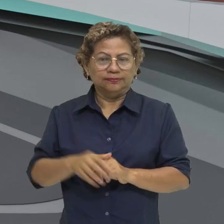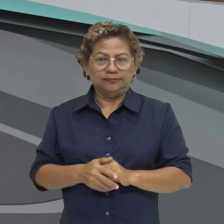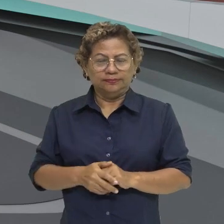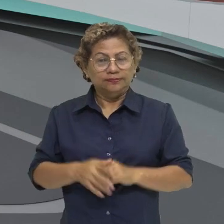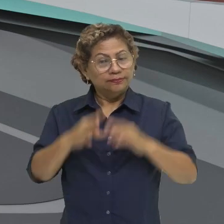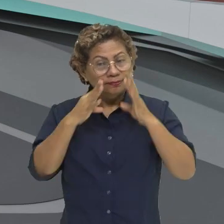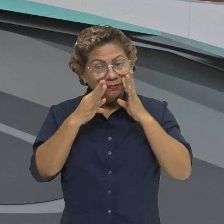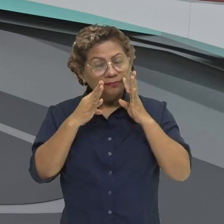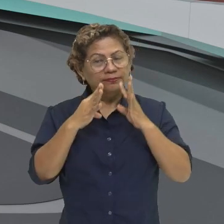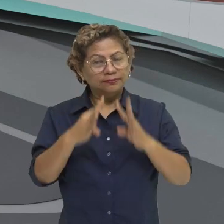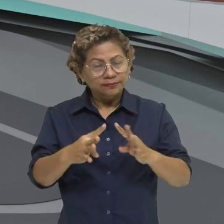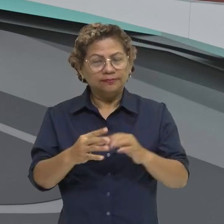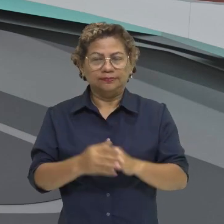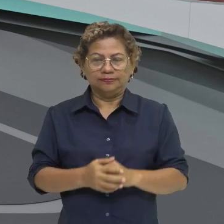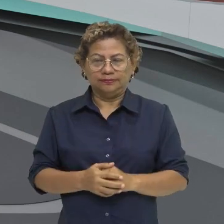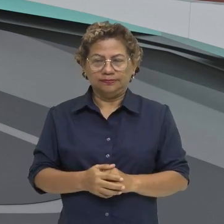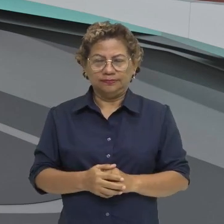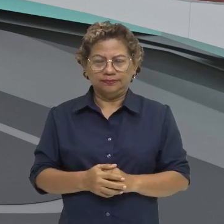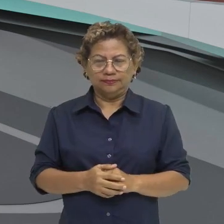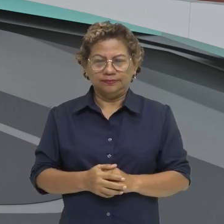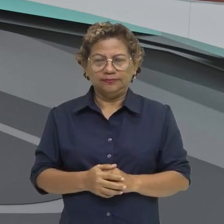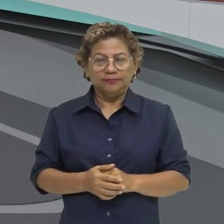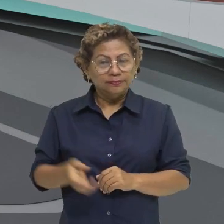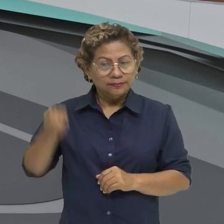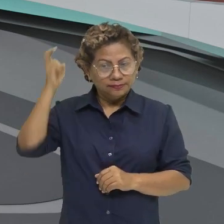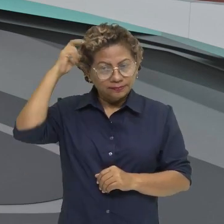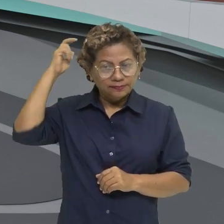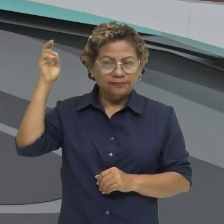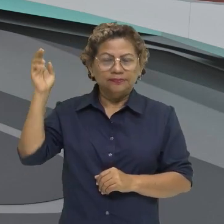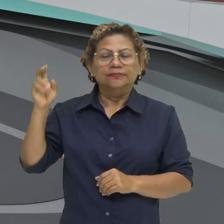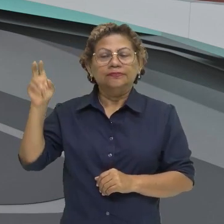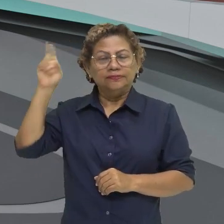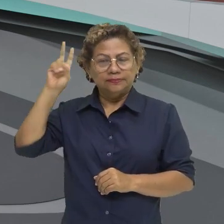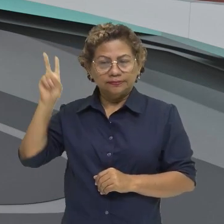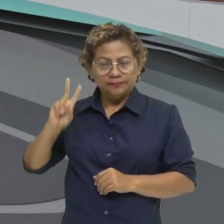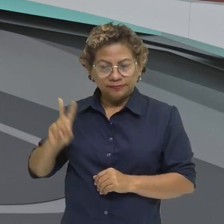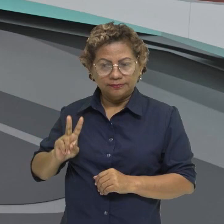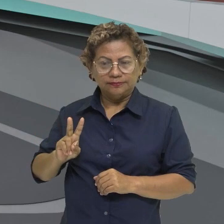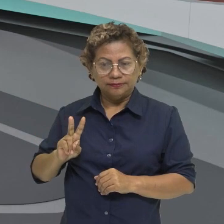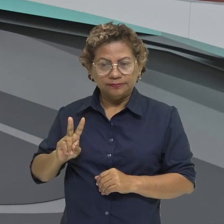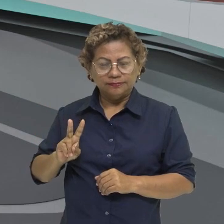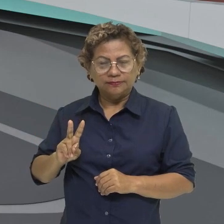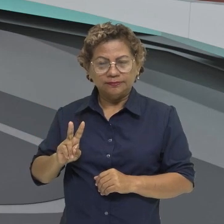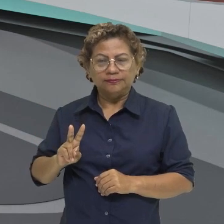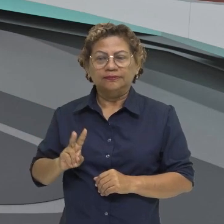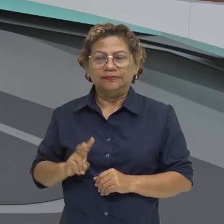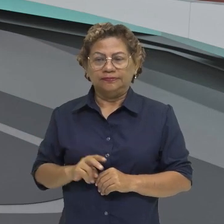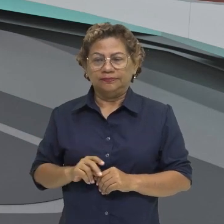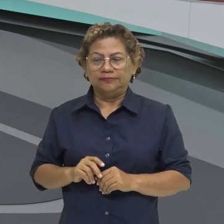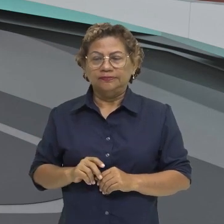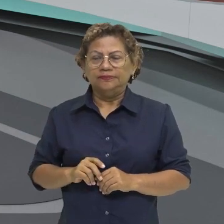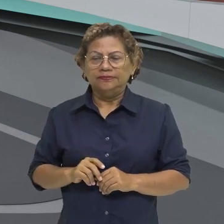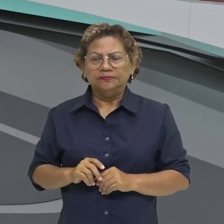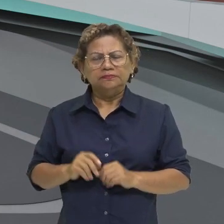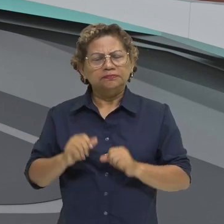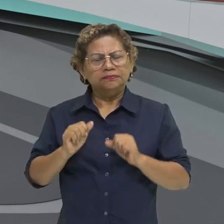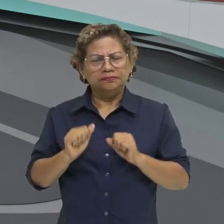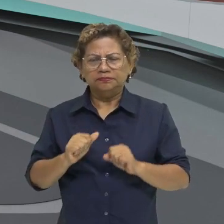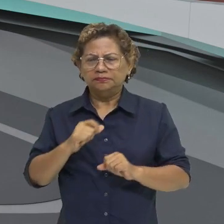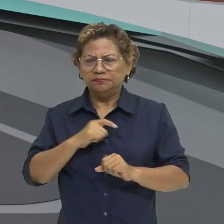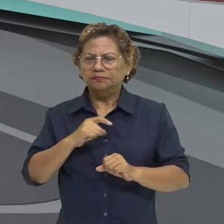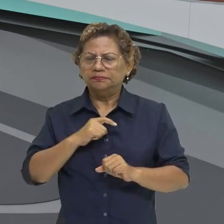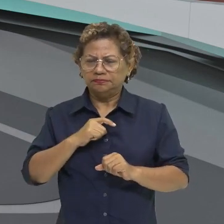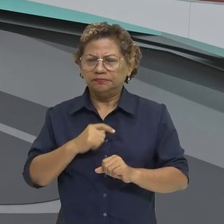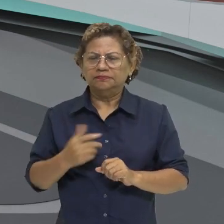atenção. Então, a cultura e a história, ela pode ser representada, a arte representa isso, pode ser o reflexo disso, tanto